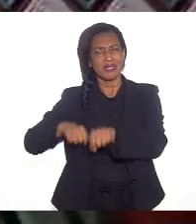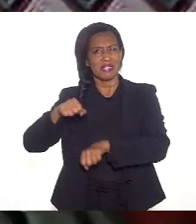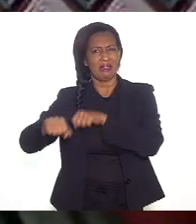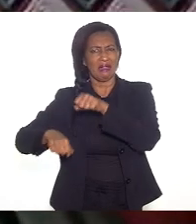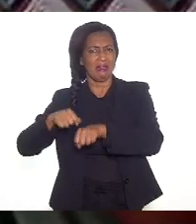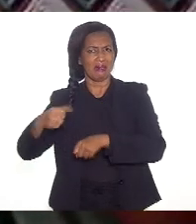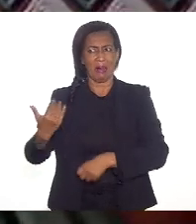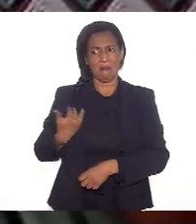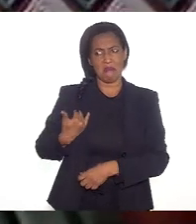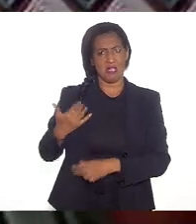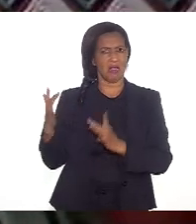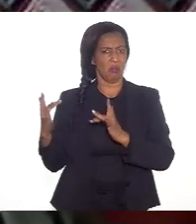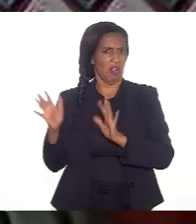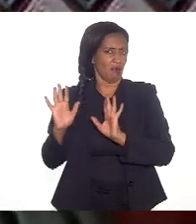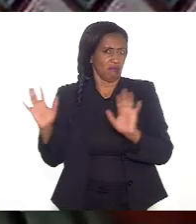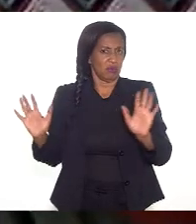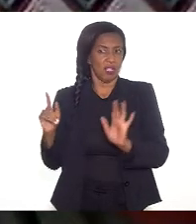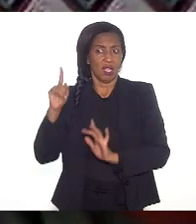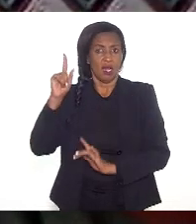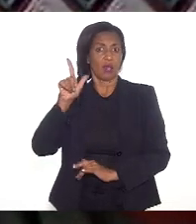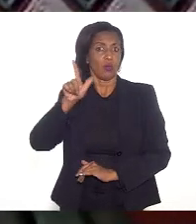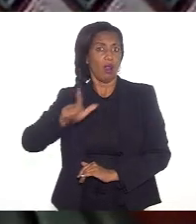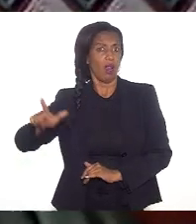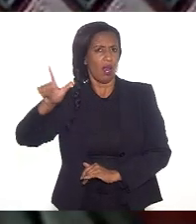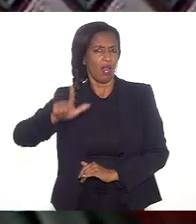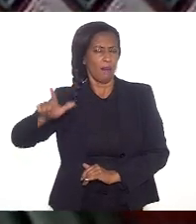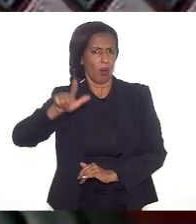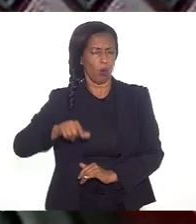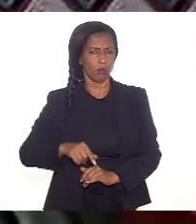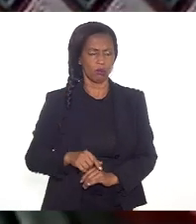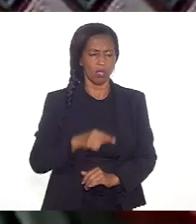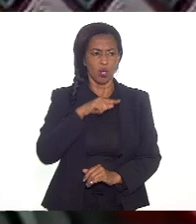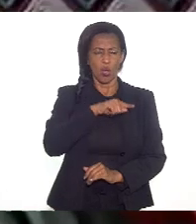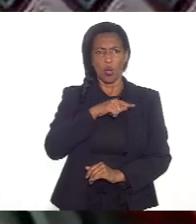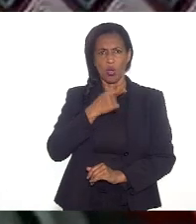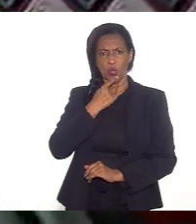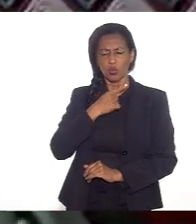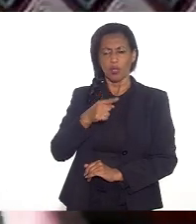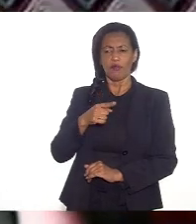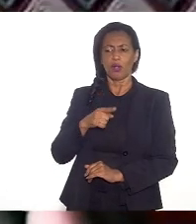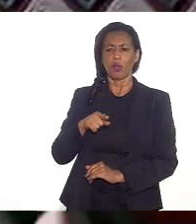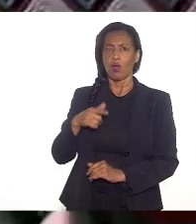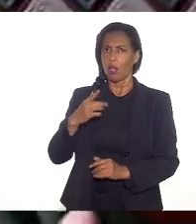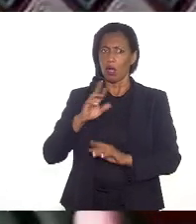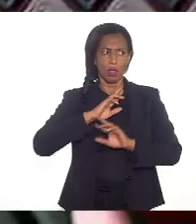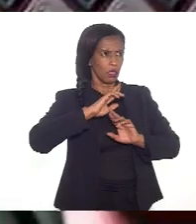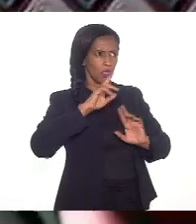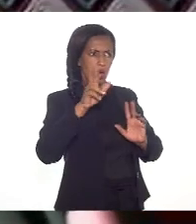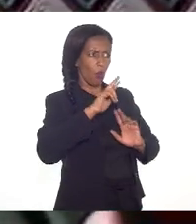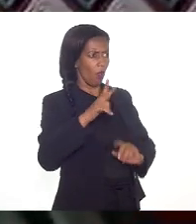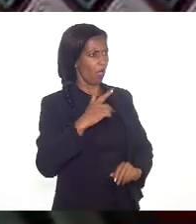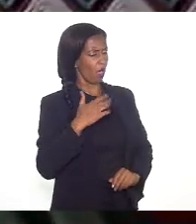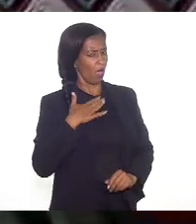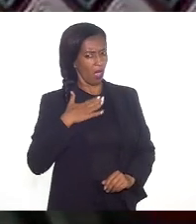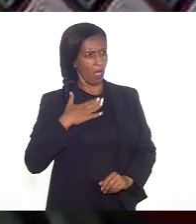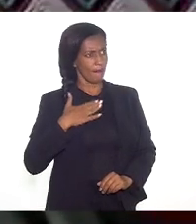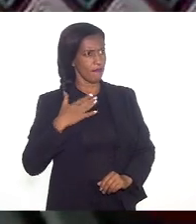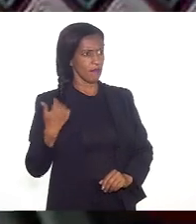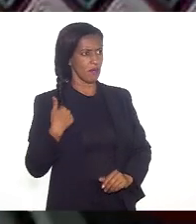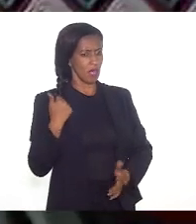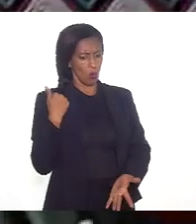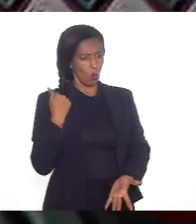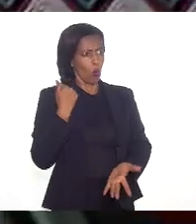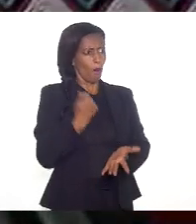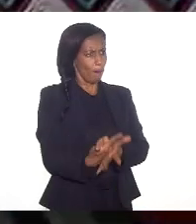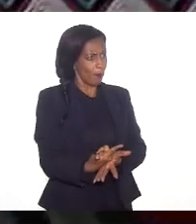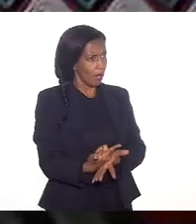no Leblon. E ele só se convenceu que a bicicleta não era dele depois que o Matheus mostrou foto, falou que tinha